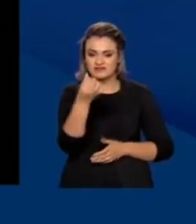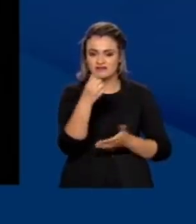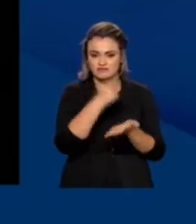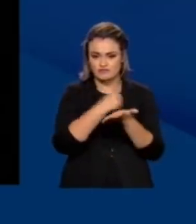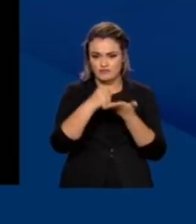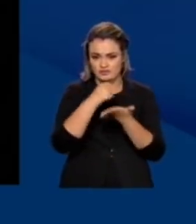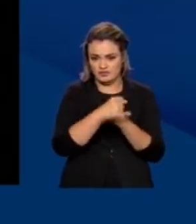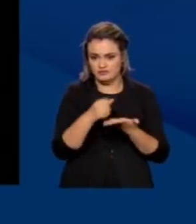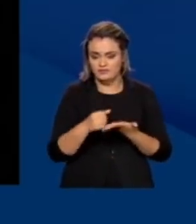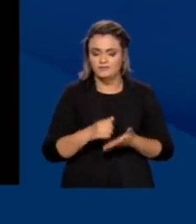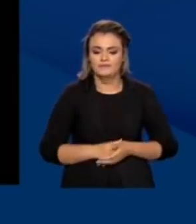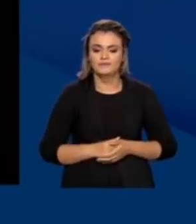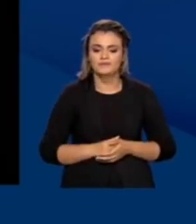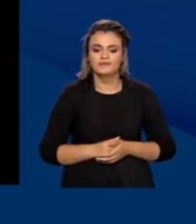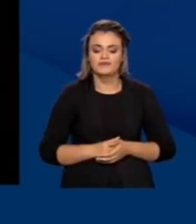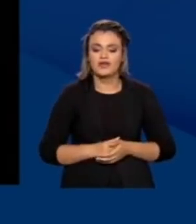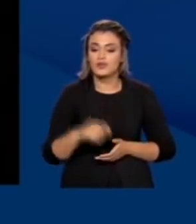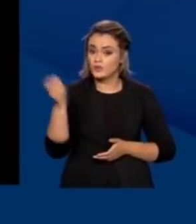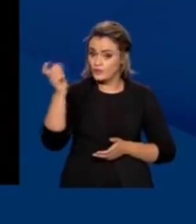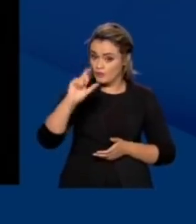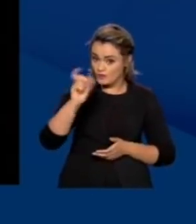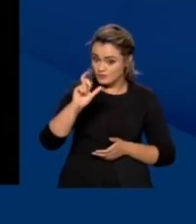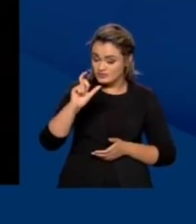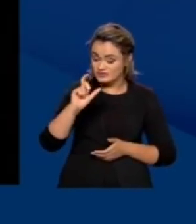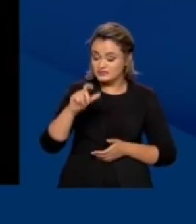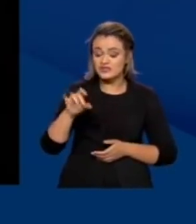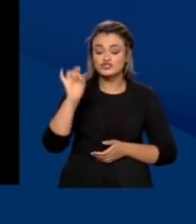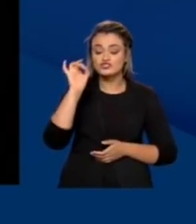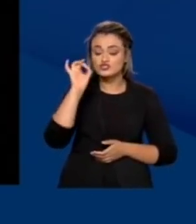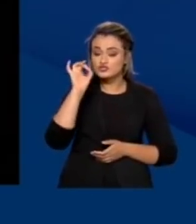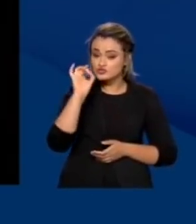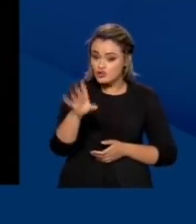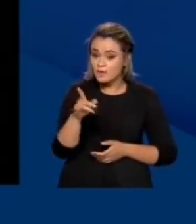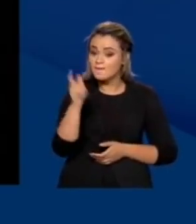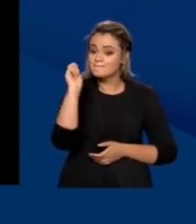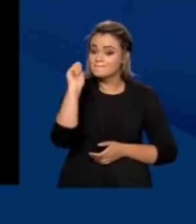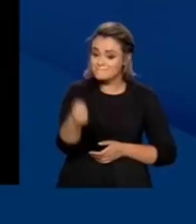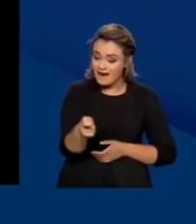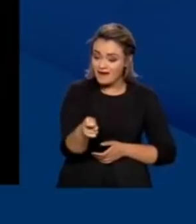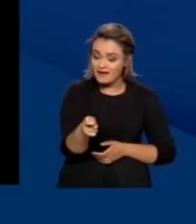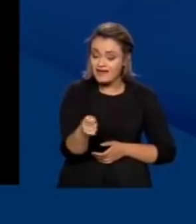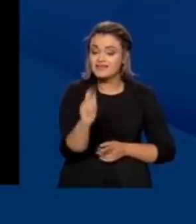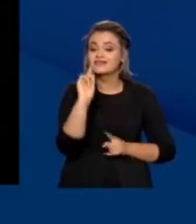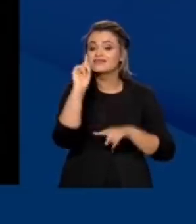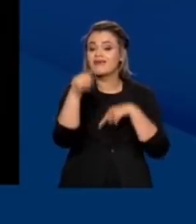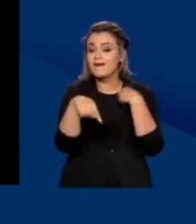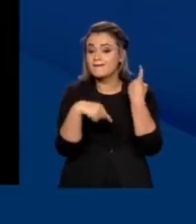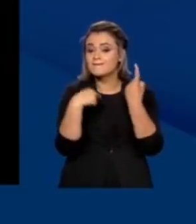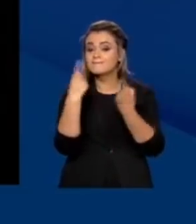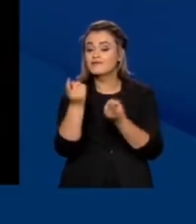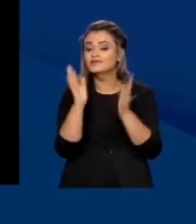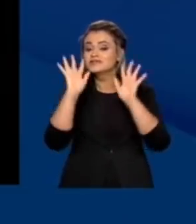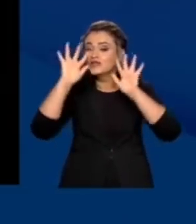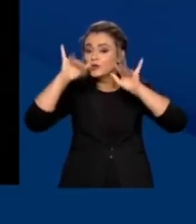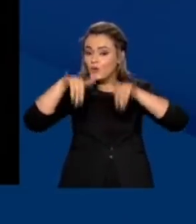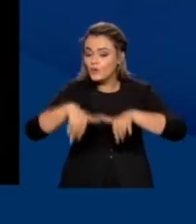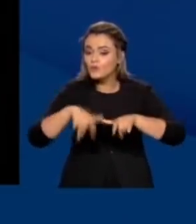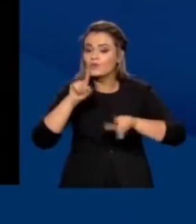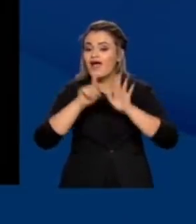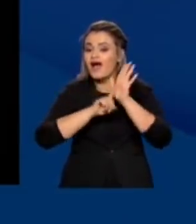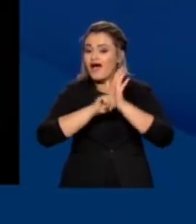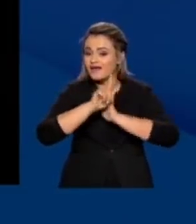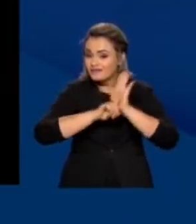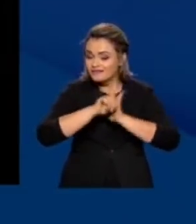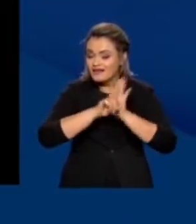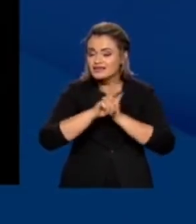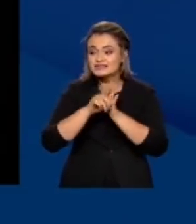contrato. As doses somente serão pagas após concluída a análise e a